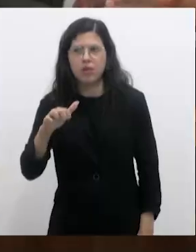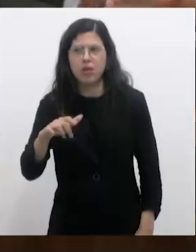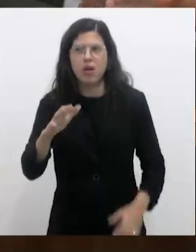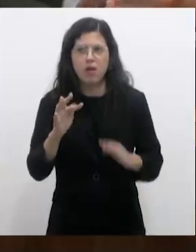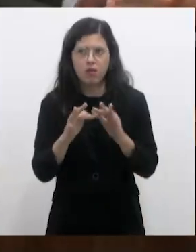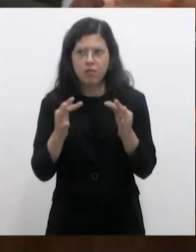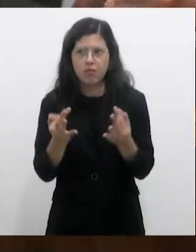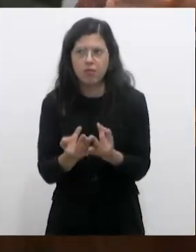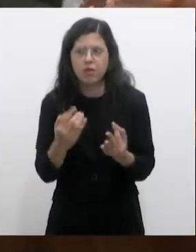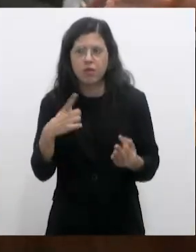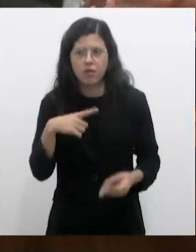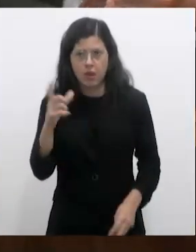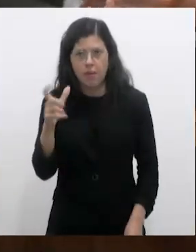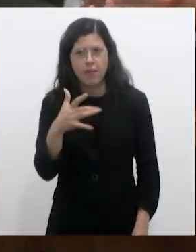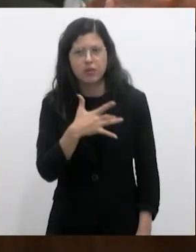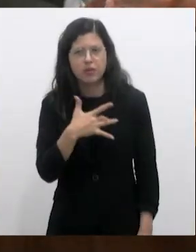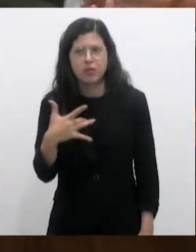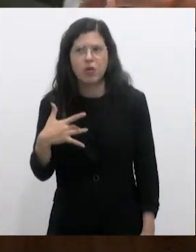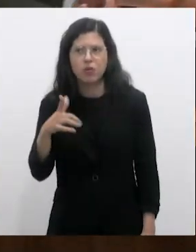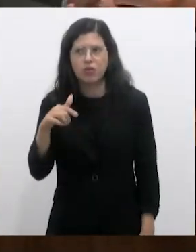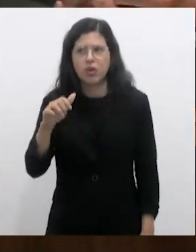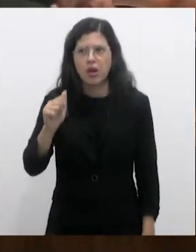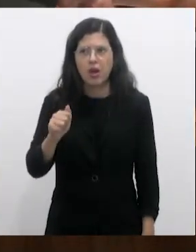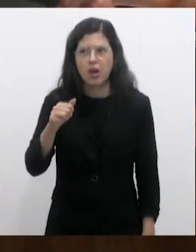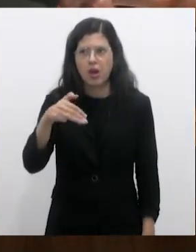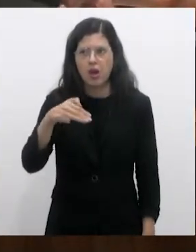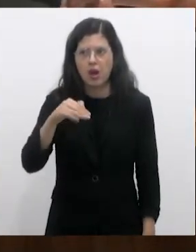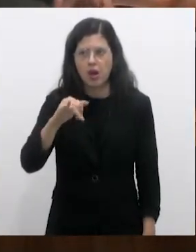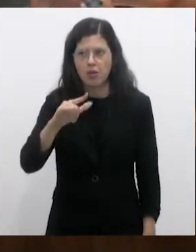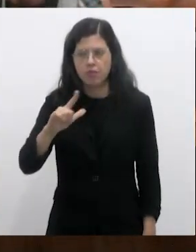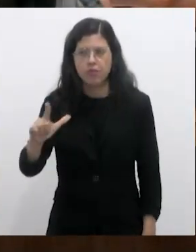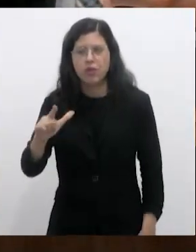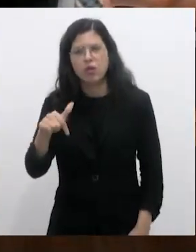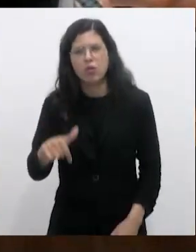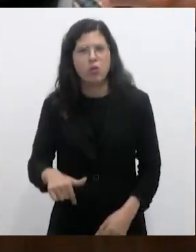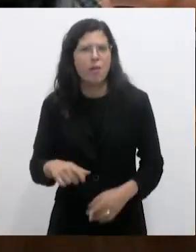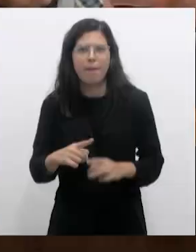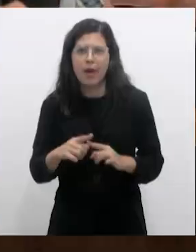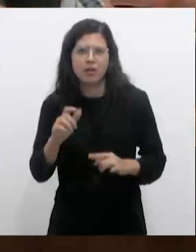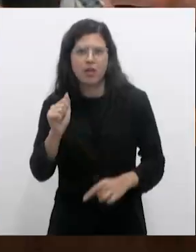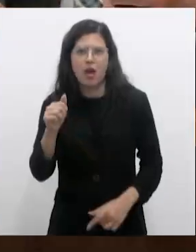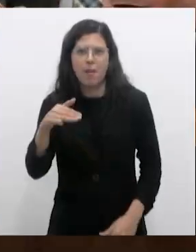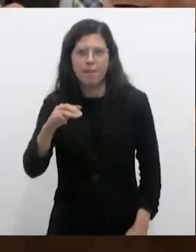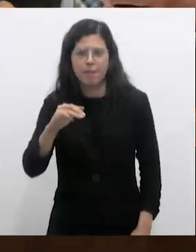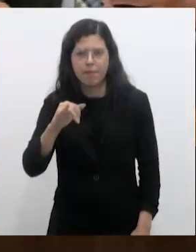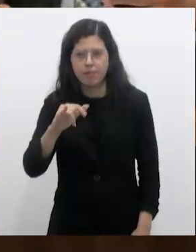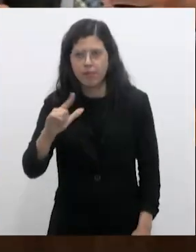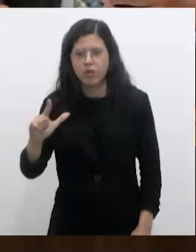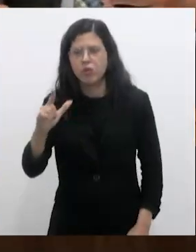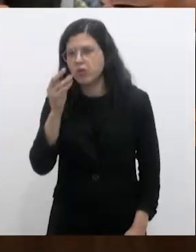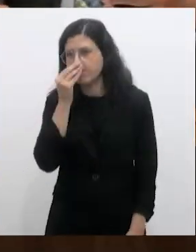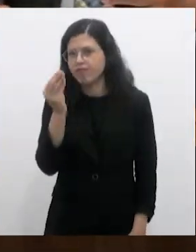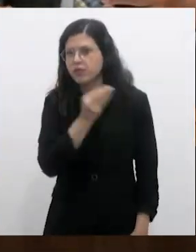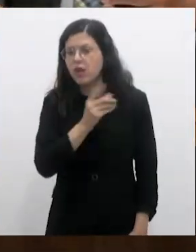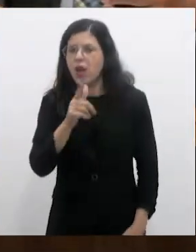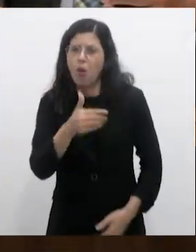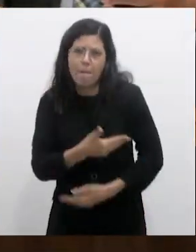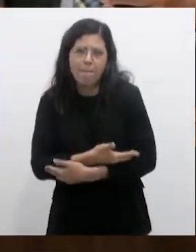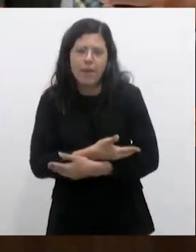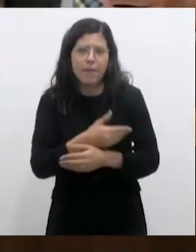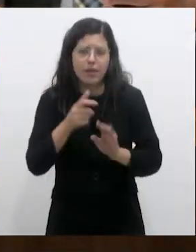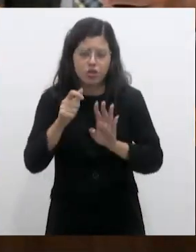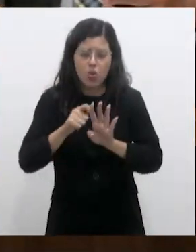plano de saúde, é a AMIL, e a AMIL está negligenciando essa criança. É um bebê de 4 meses, ele